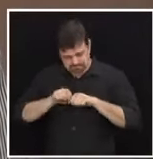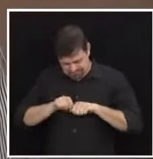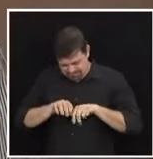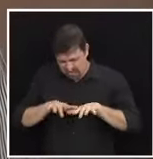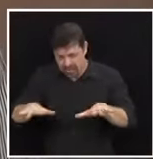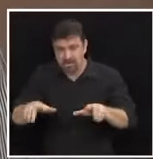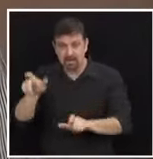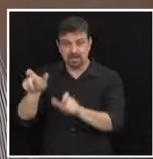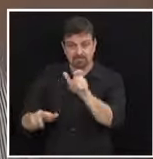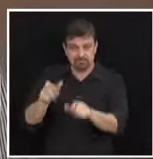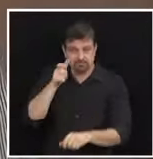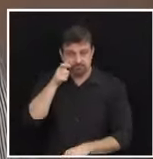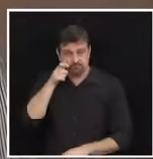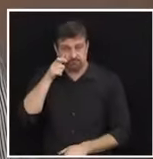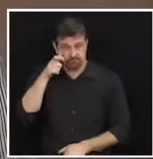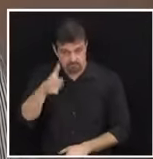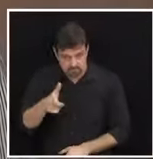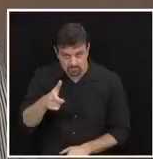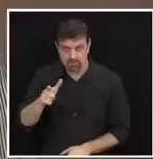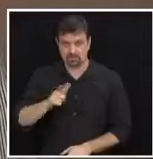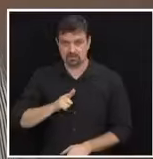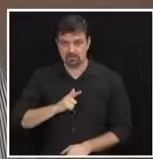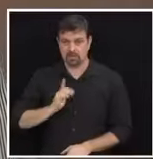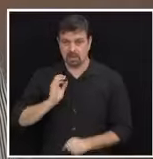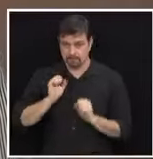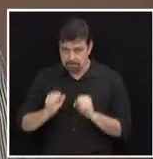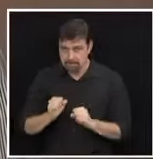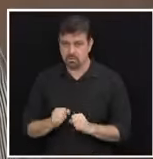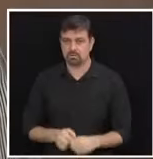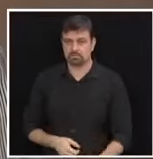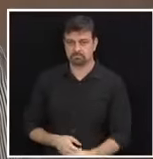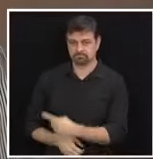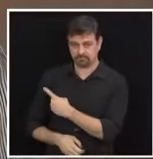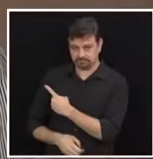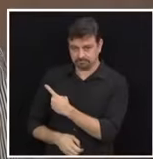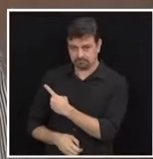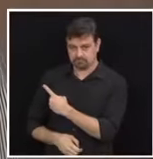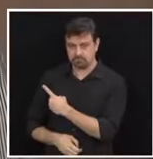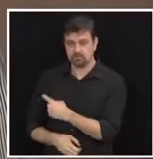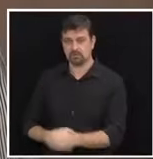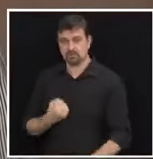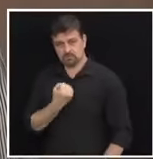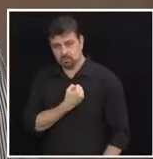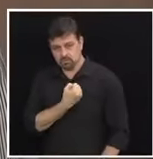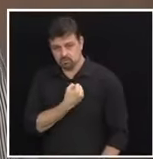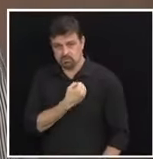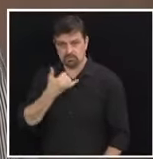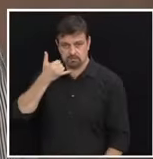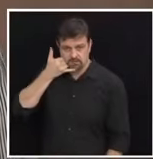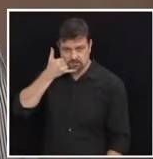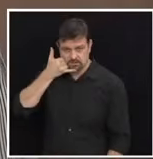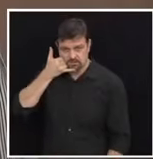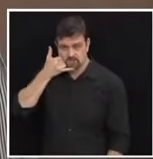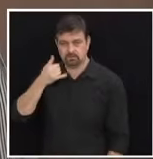que tiverem interesse, como já foi falado, vocês podem entrar em contato conosco ou pelo nosso telefone